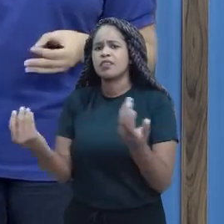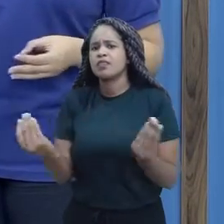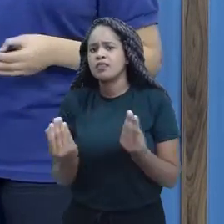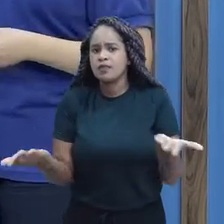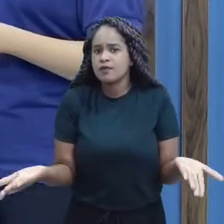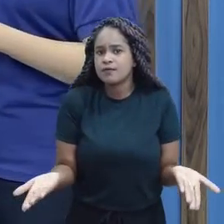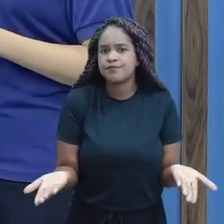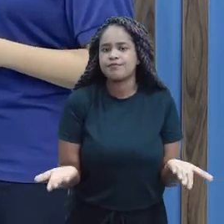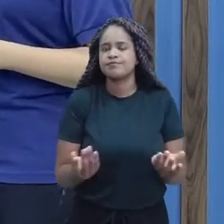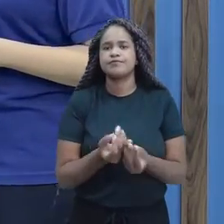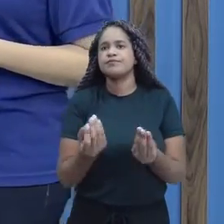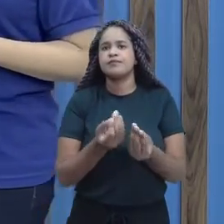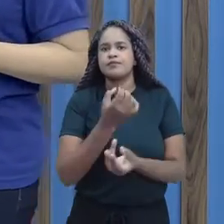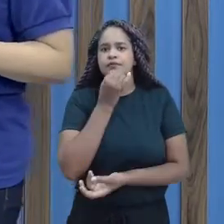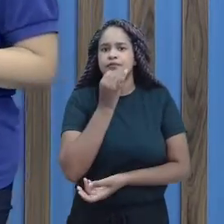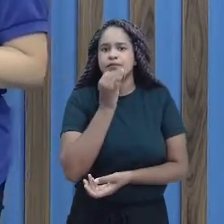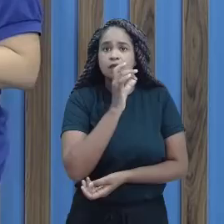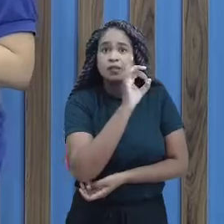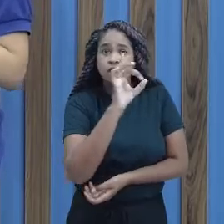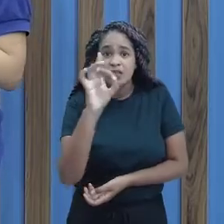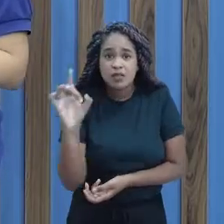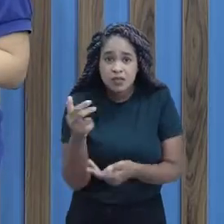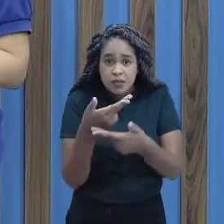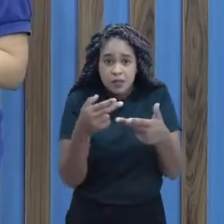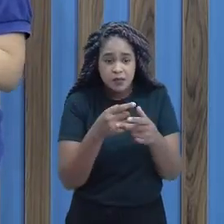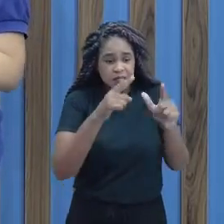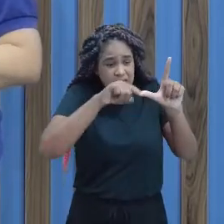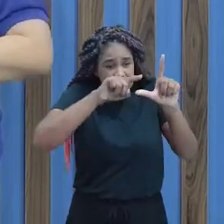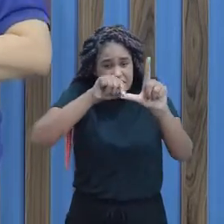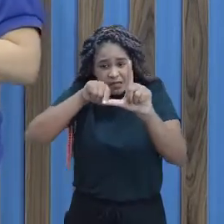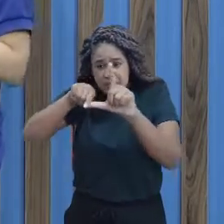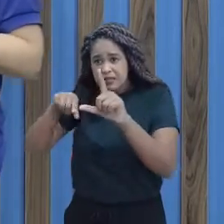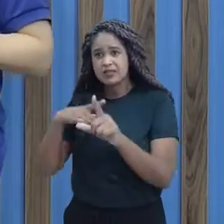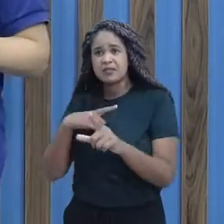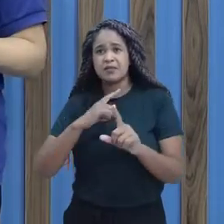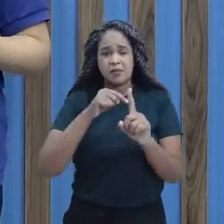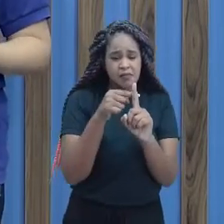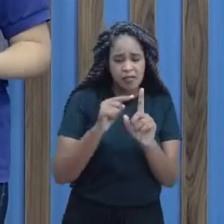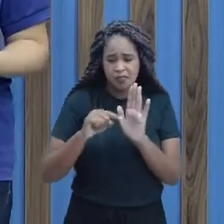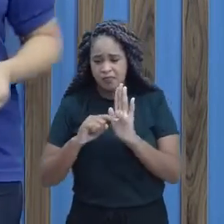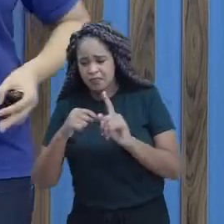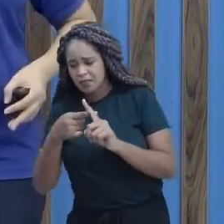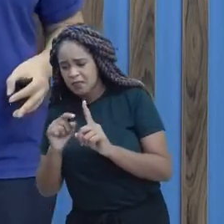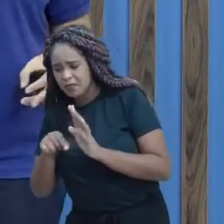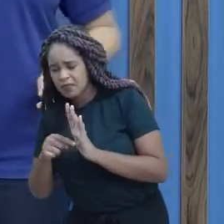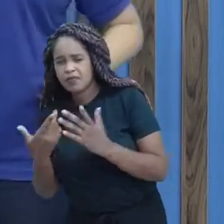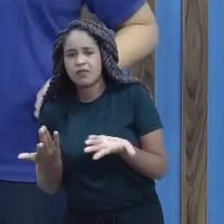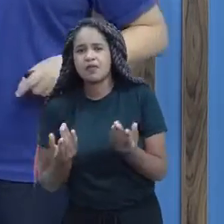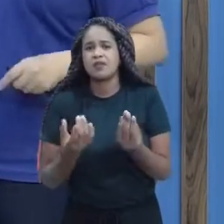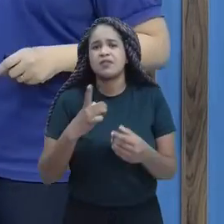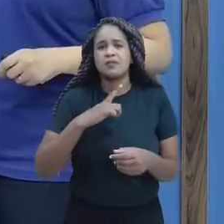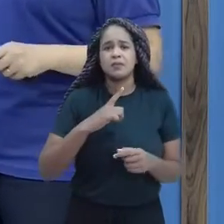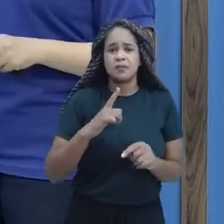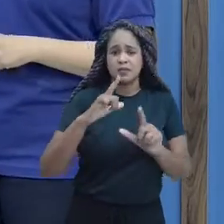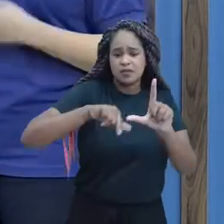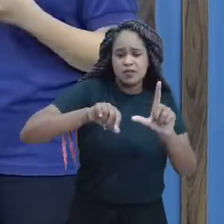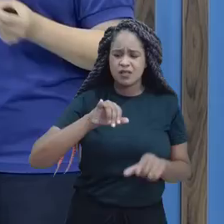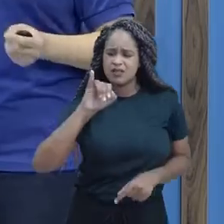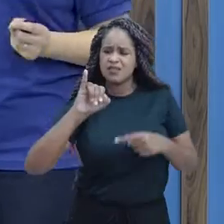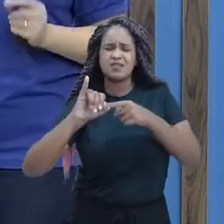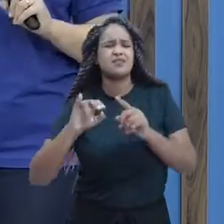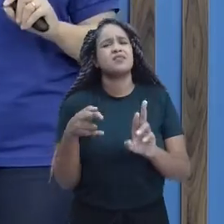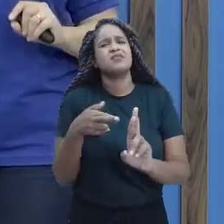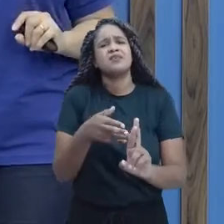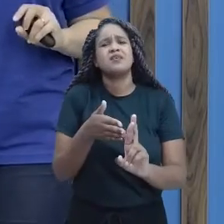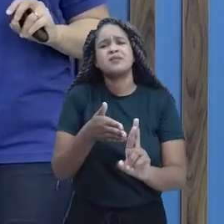Como que a gente vai trabalhar com cada uma dessas letras? Eu tenho mais, eu tenho menos, eu tenho um número, a letrinha I ali, o que é que essa letra